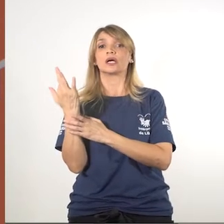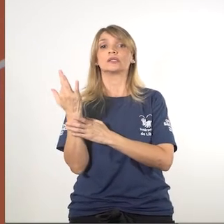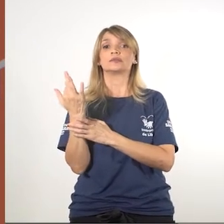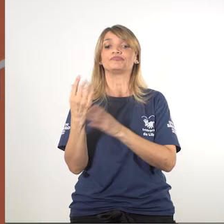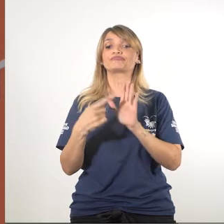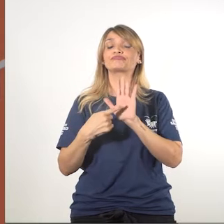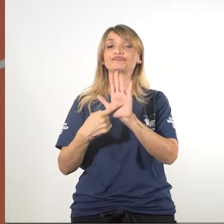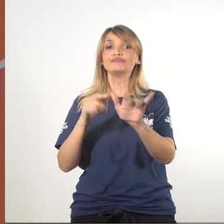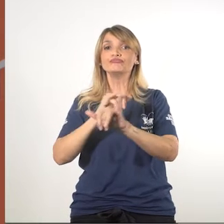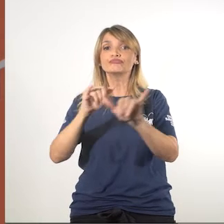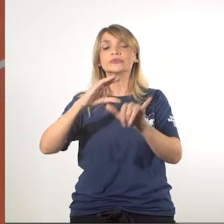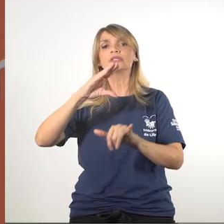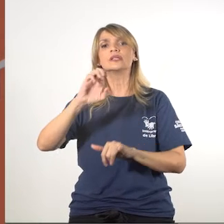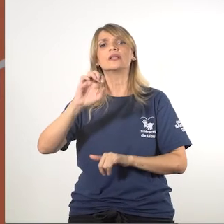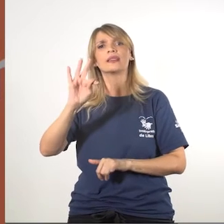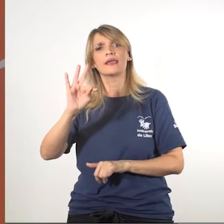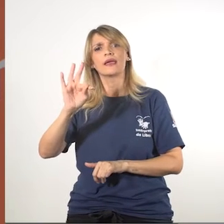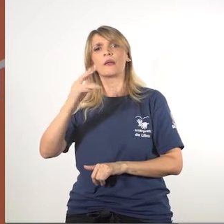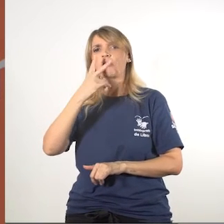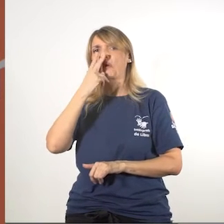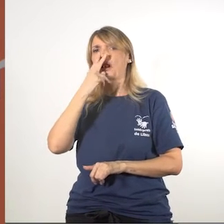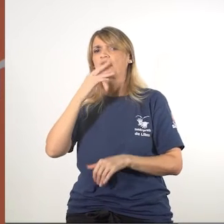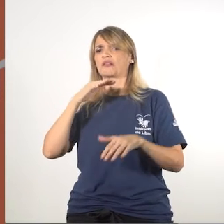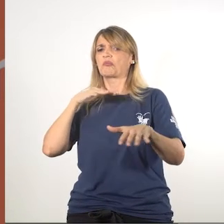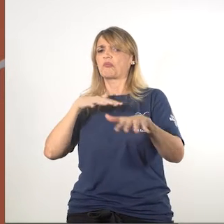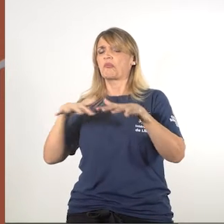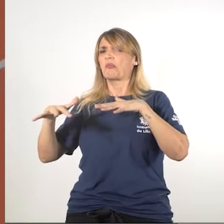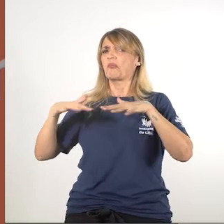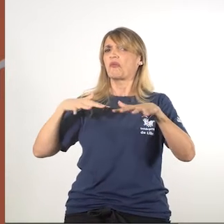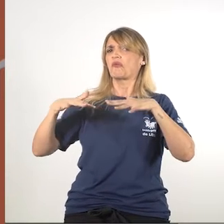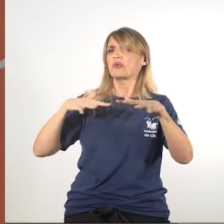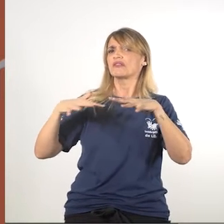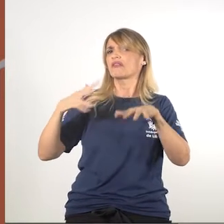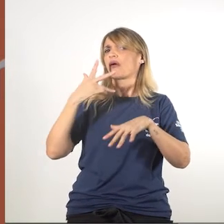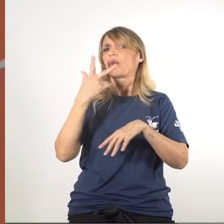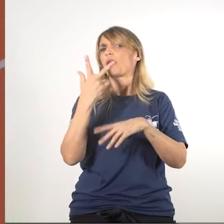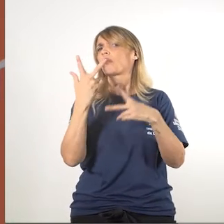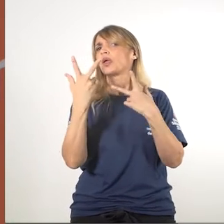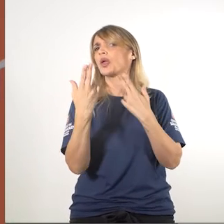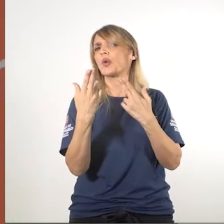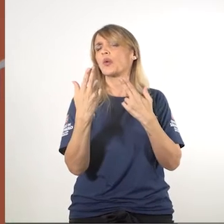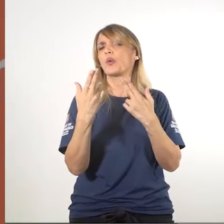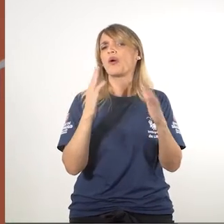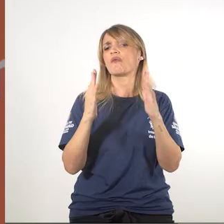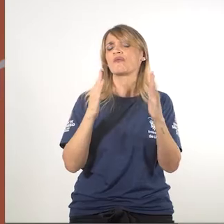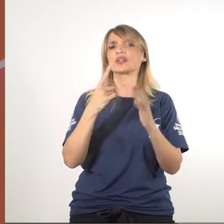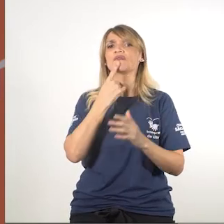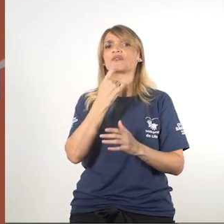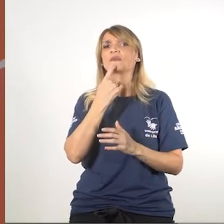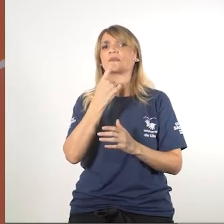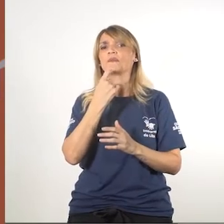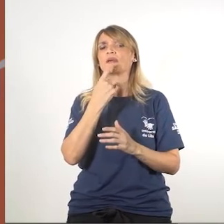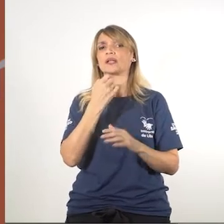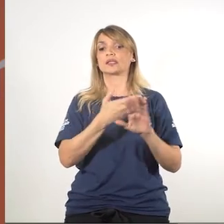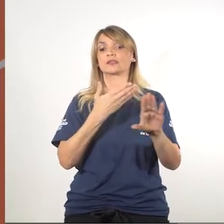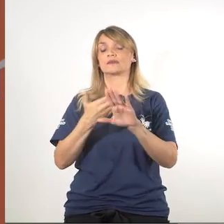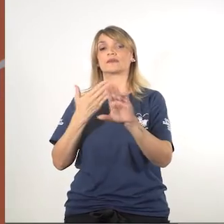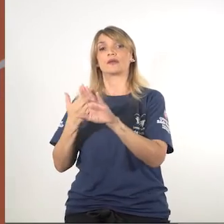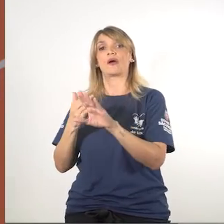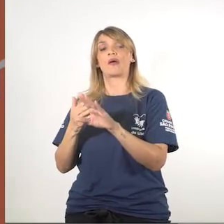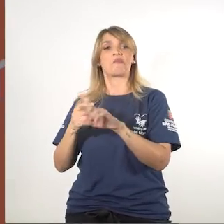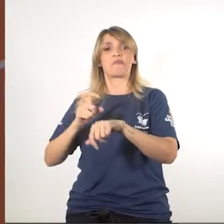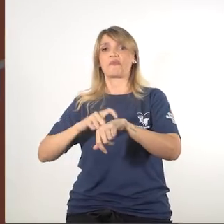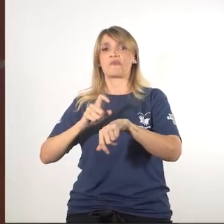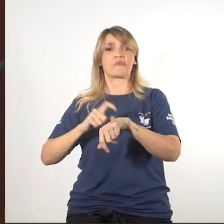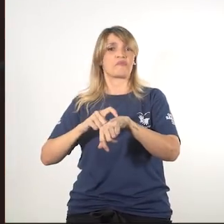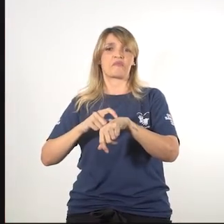pela CET indicam movimentação semelhante à da fase vermelha, onde a restrição vigorava no horário